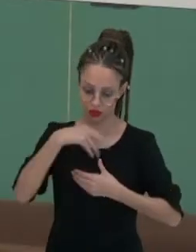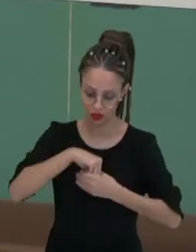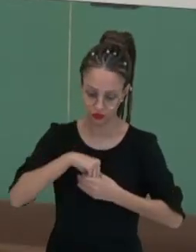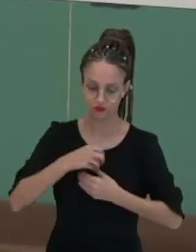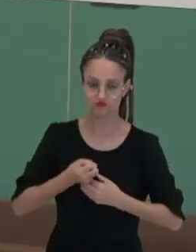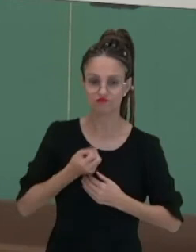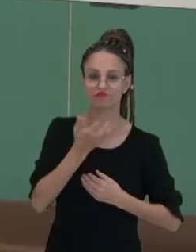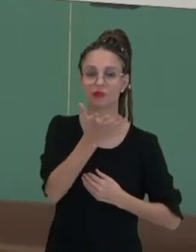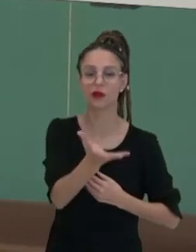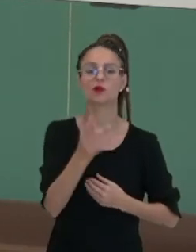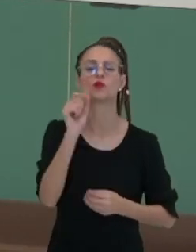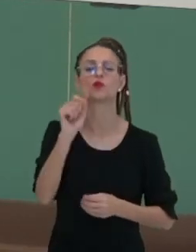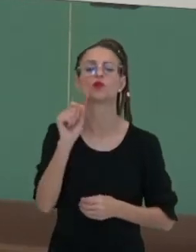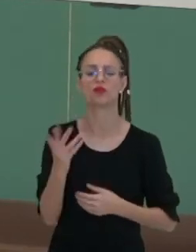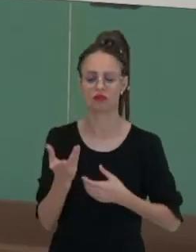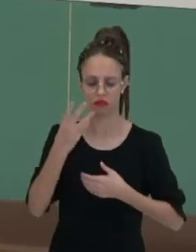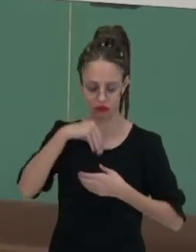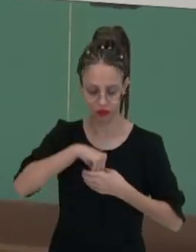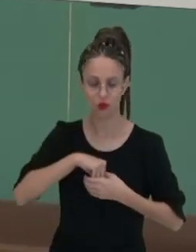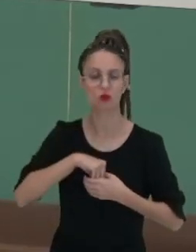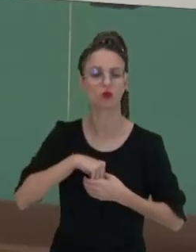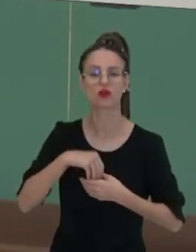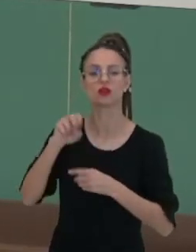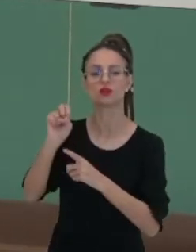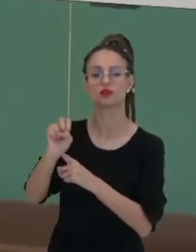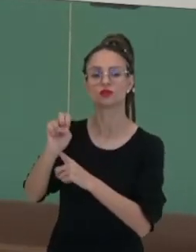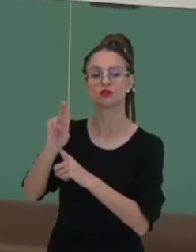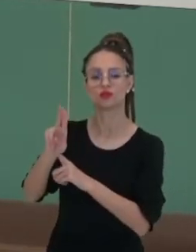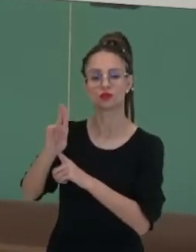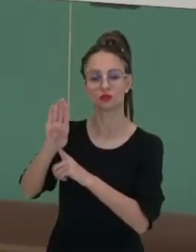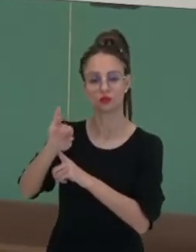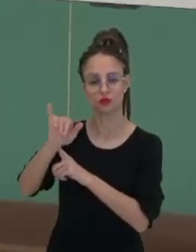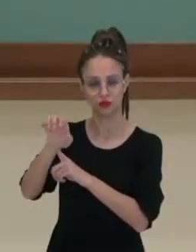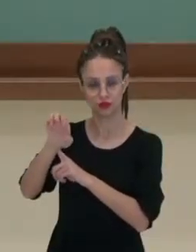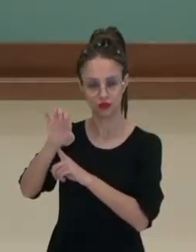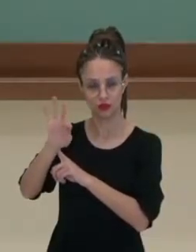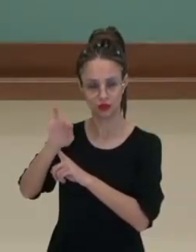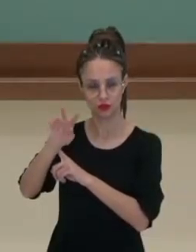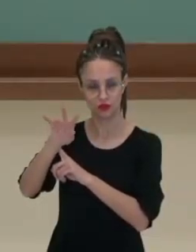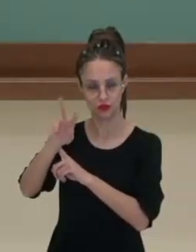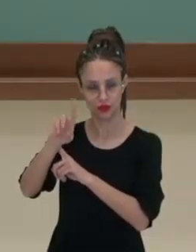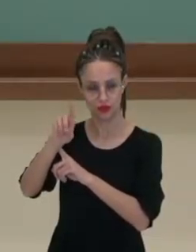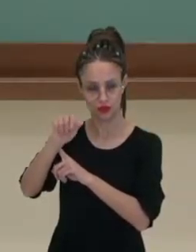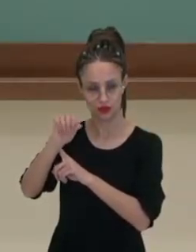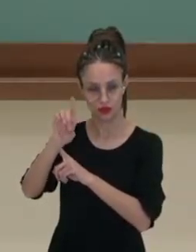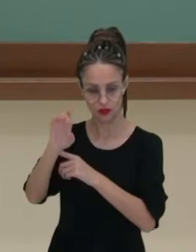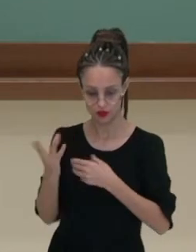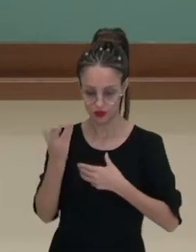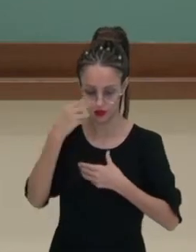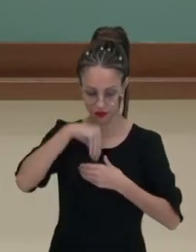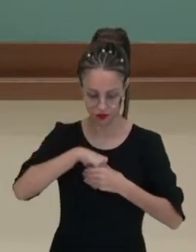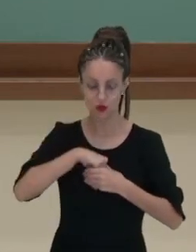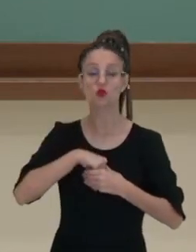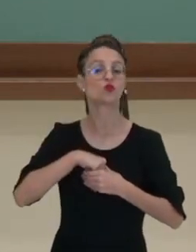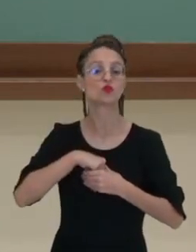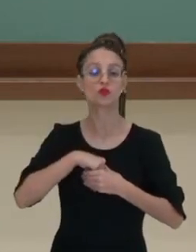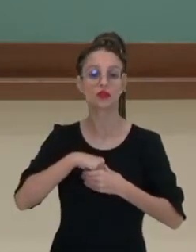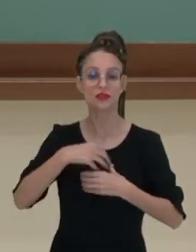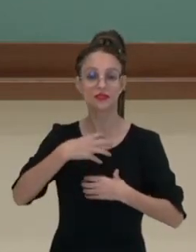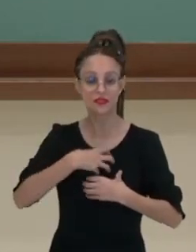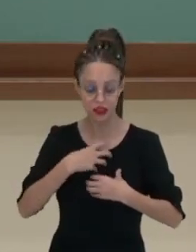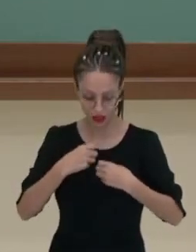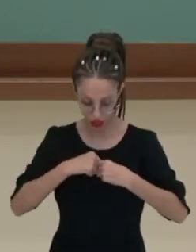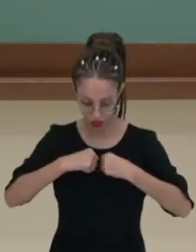subjetividade. O que é a subjetividade, professora? Subjetividade é o que você sente, aquilo que está no